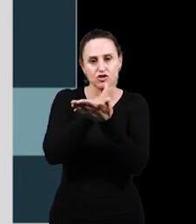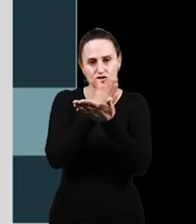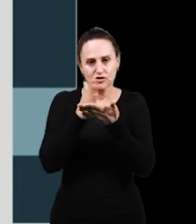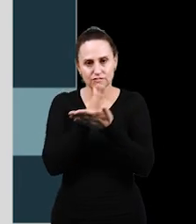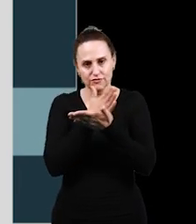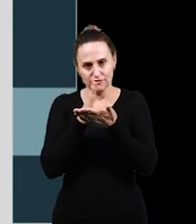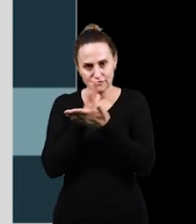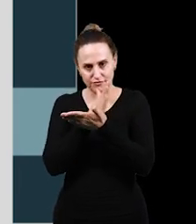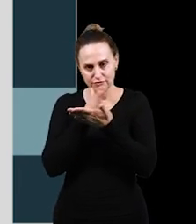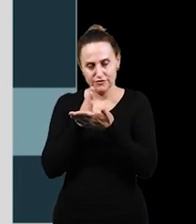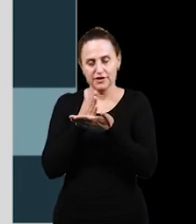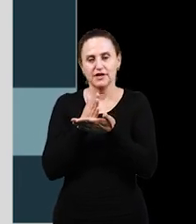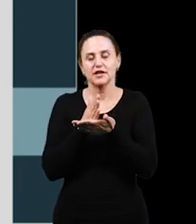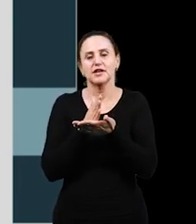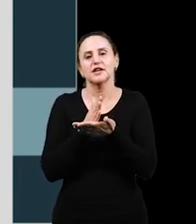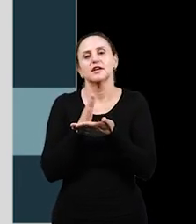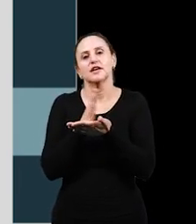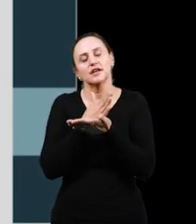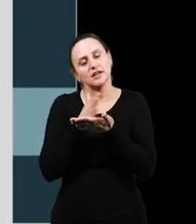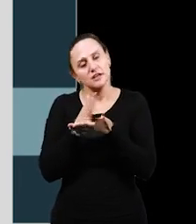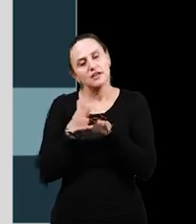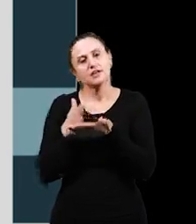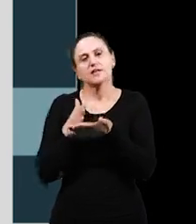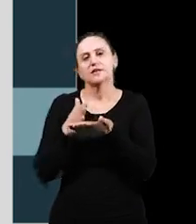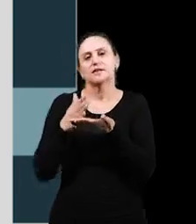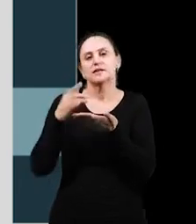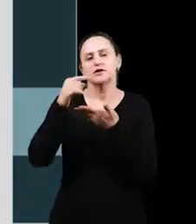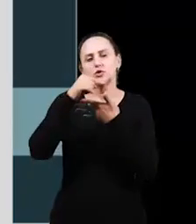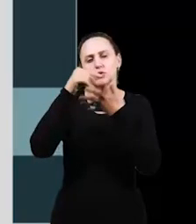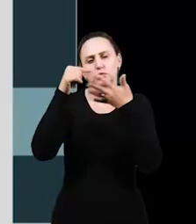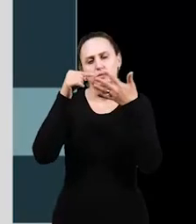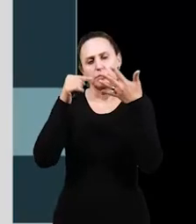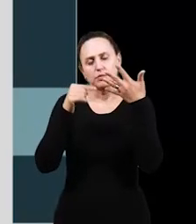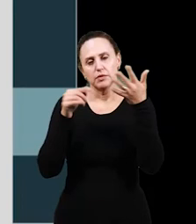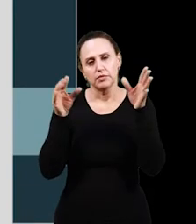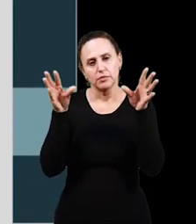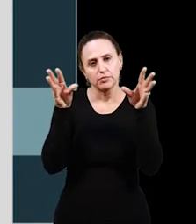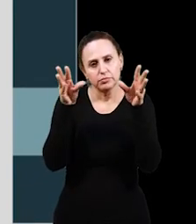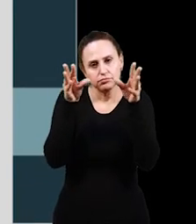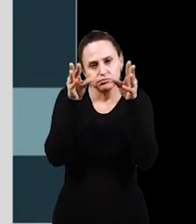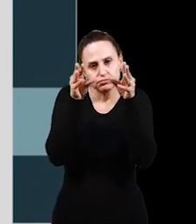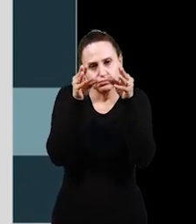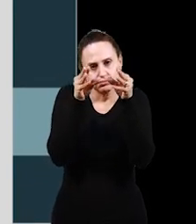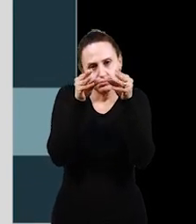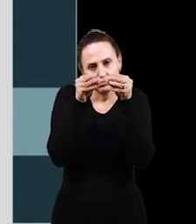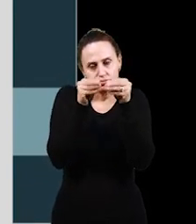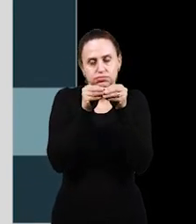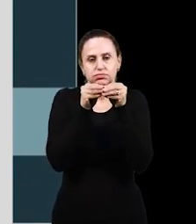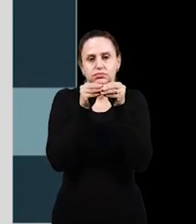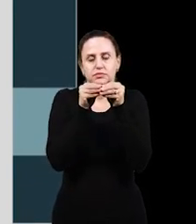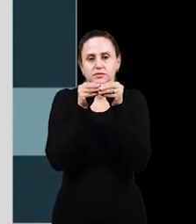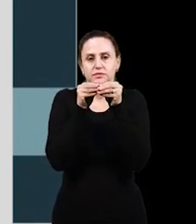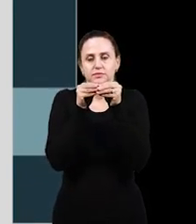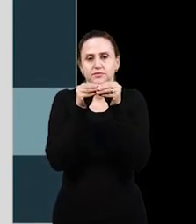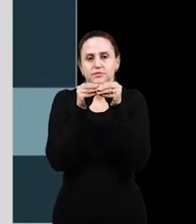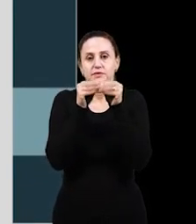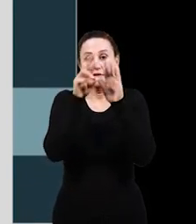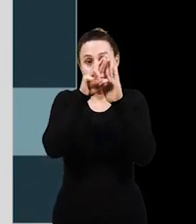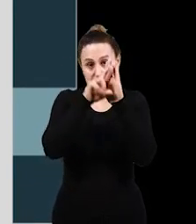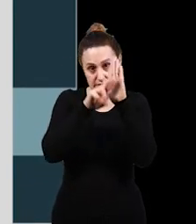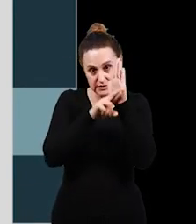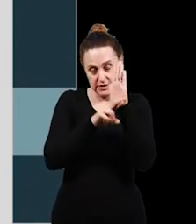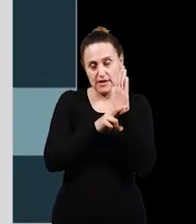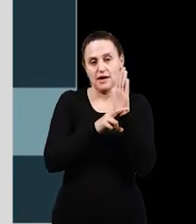dividir a frase em sintagmas ou sintagmas em palavras as palavras em morfemas e os morfemas e fonemas